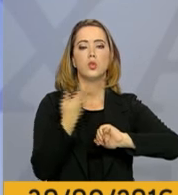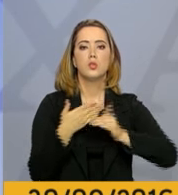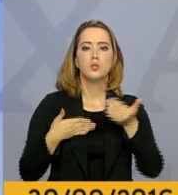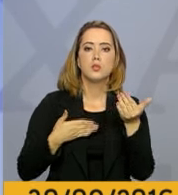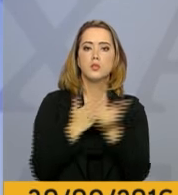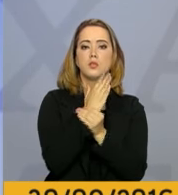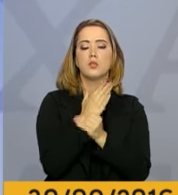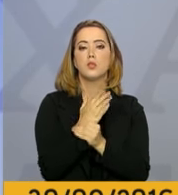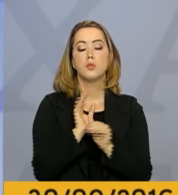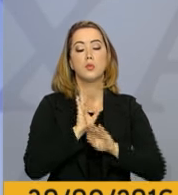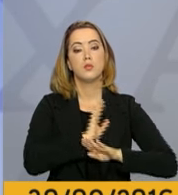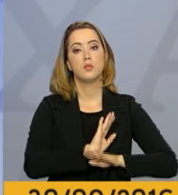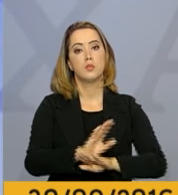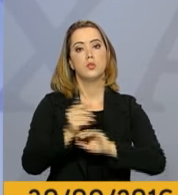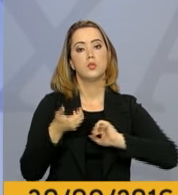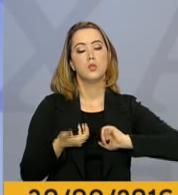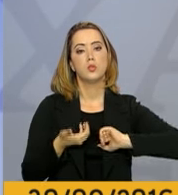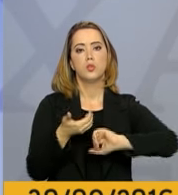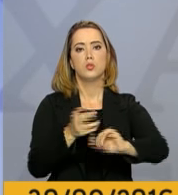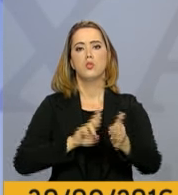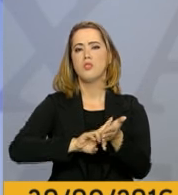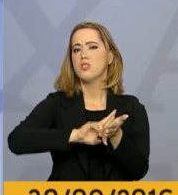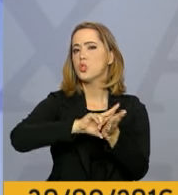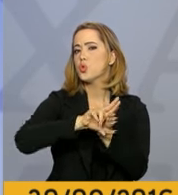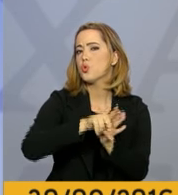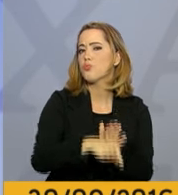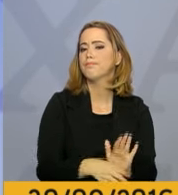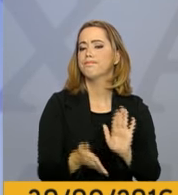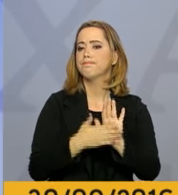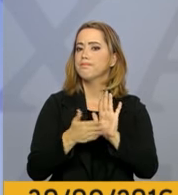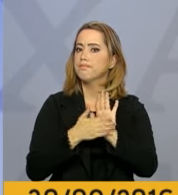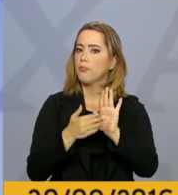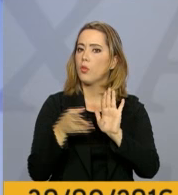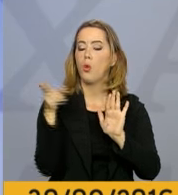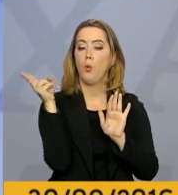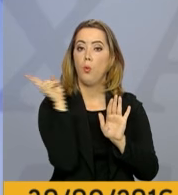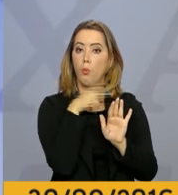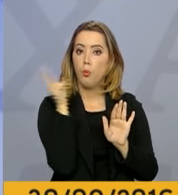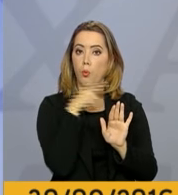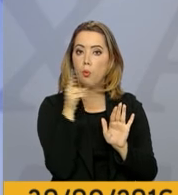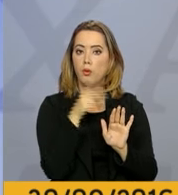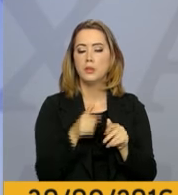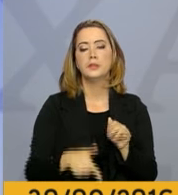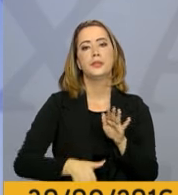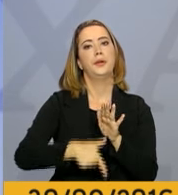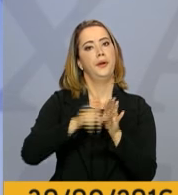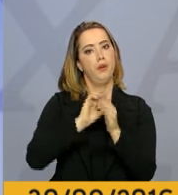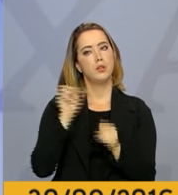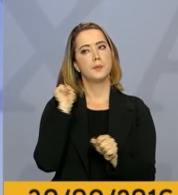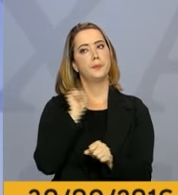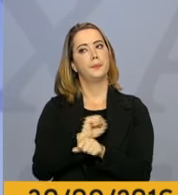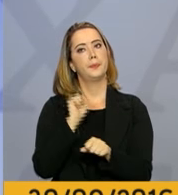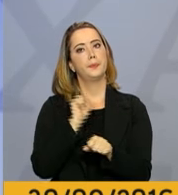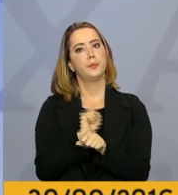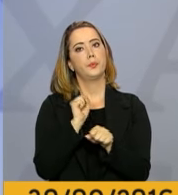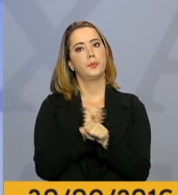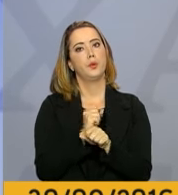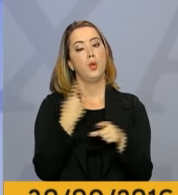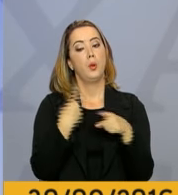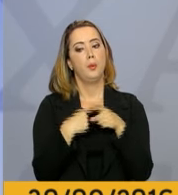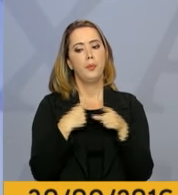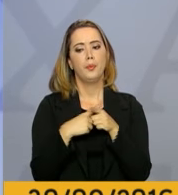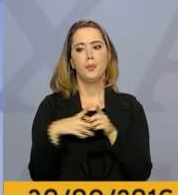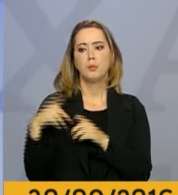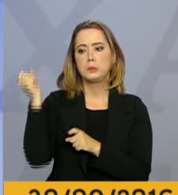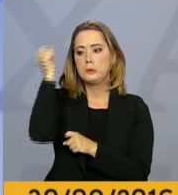e da Câmara, várias medidas urgentes, muitas delas até paradas havia tempos, pela dificuldade de